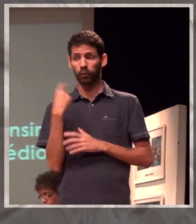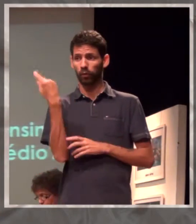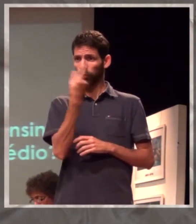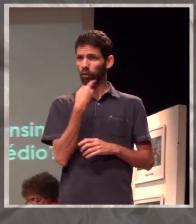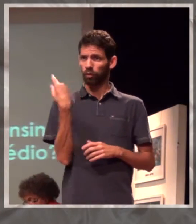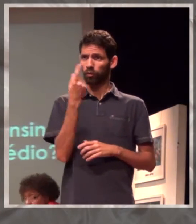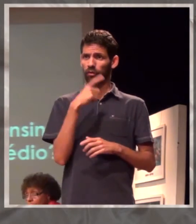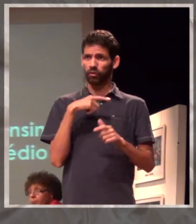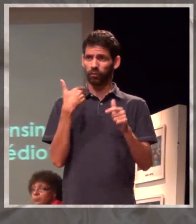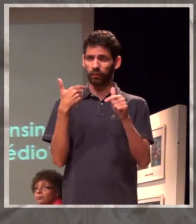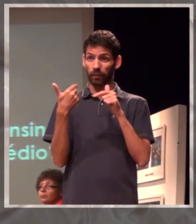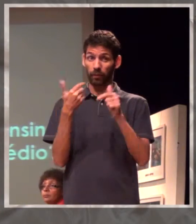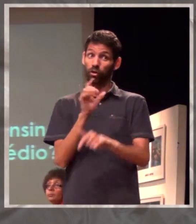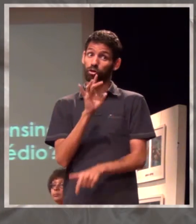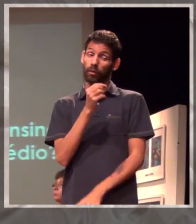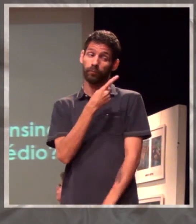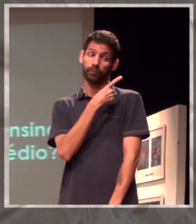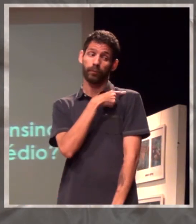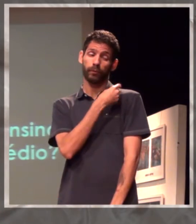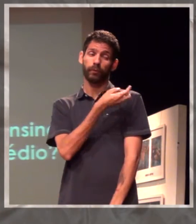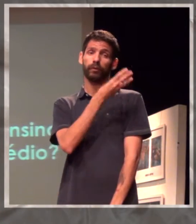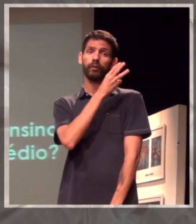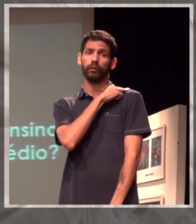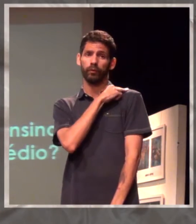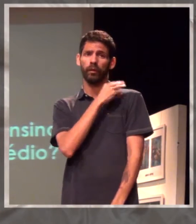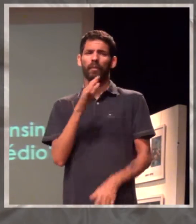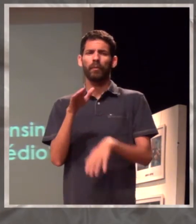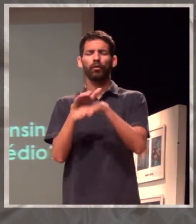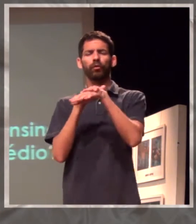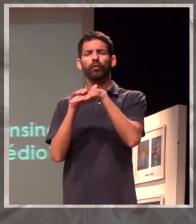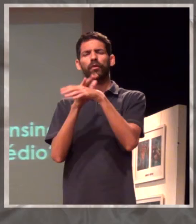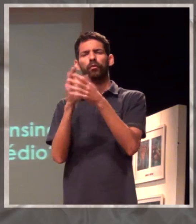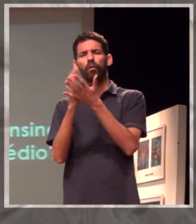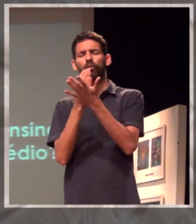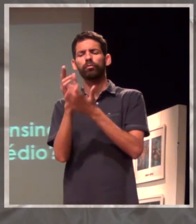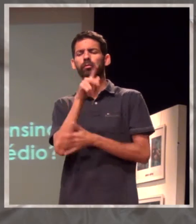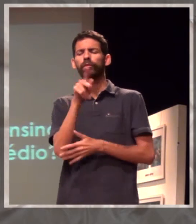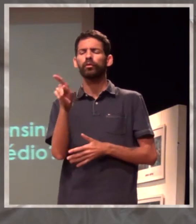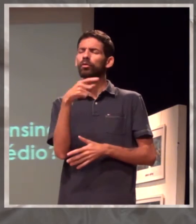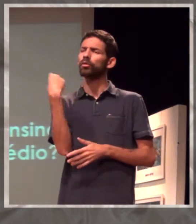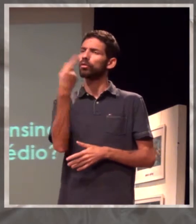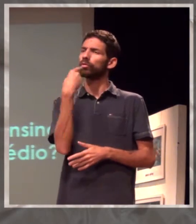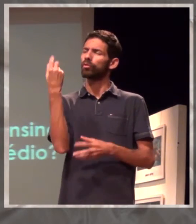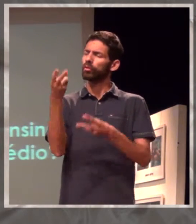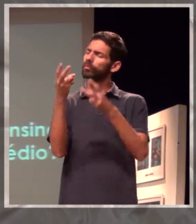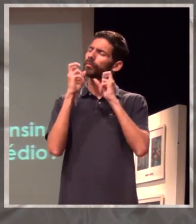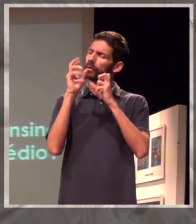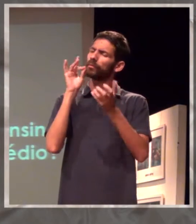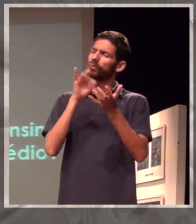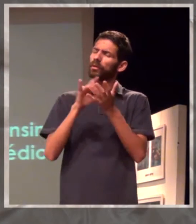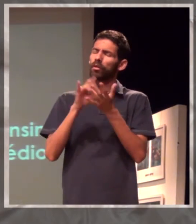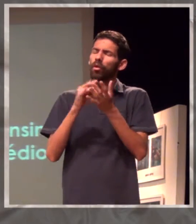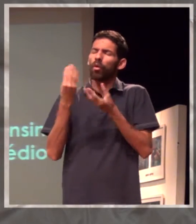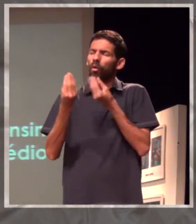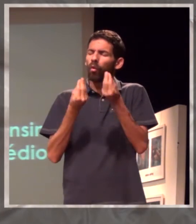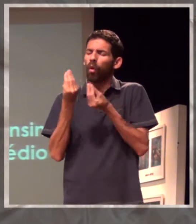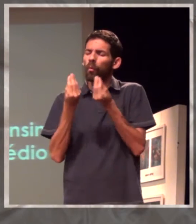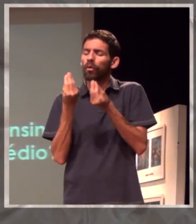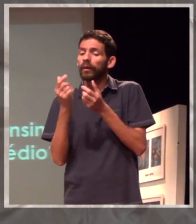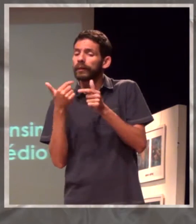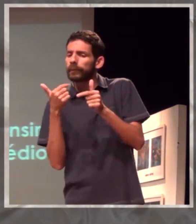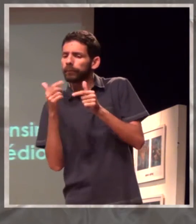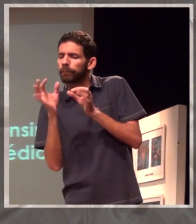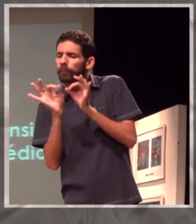gente ia trabalhar só com o ensino médio, mas, conversando com muitos professores, a gente viu como a questão do que